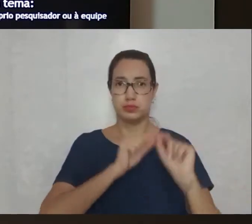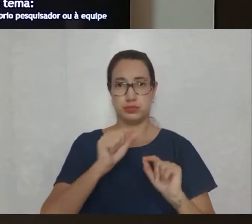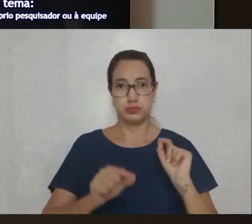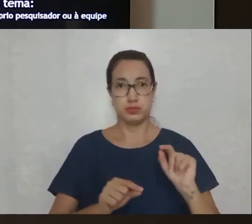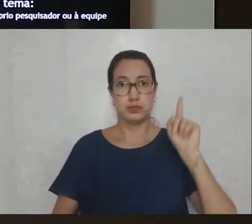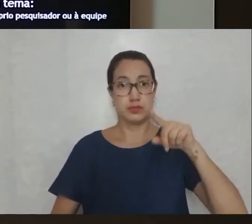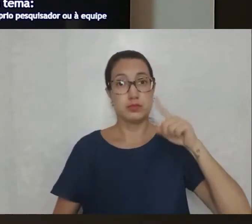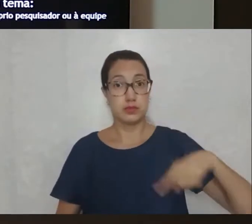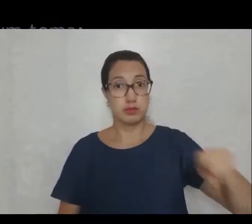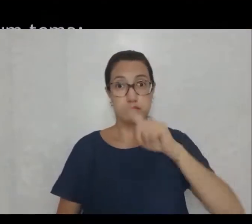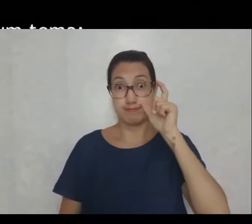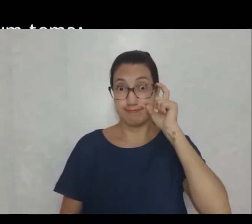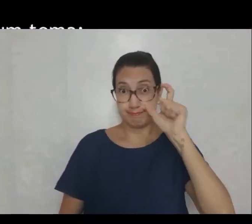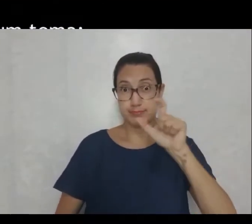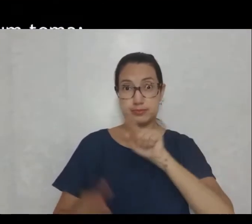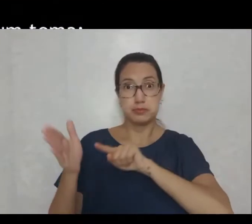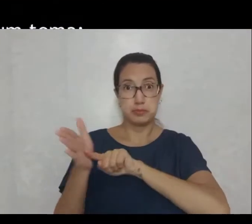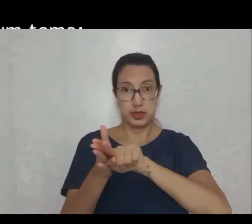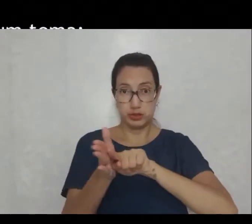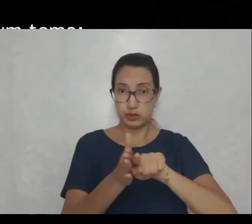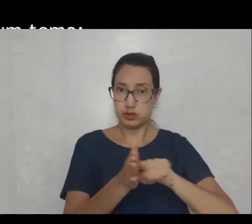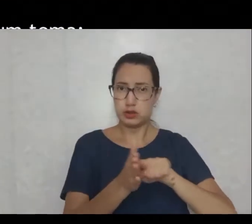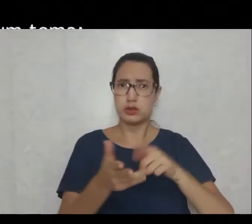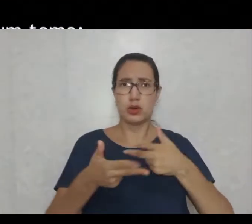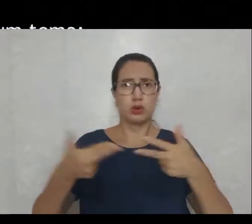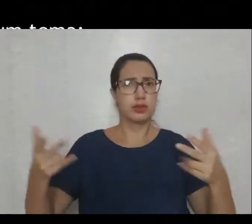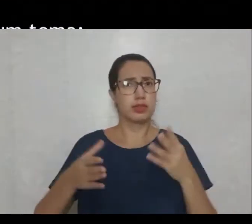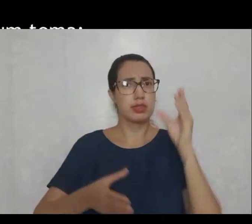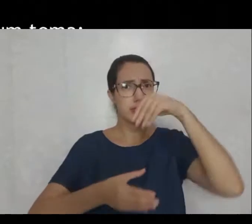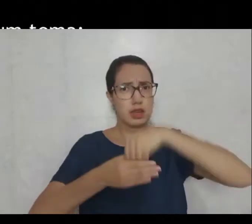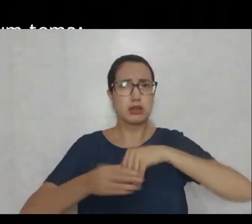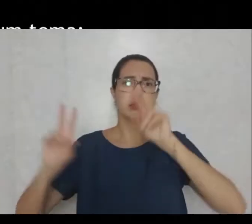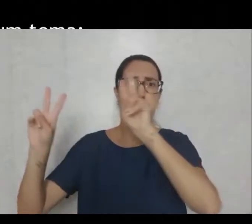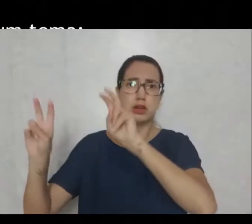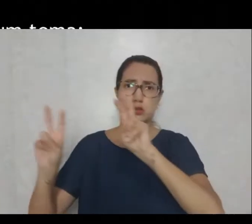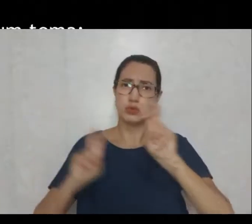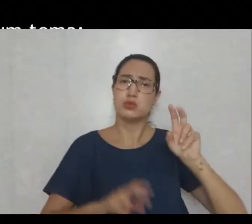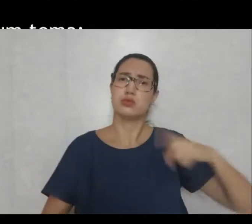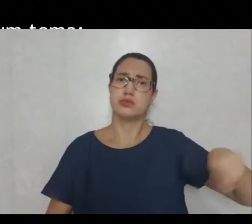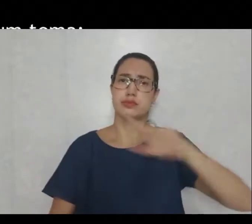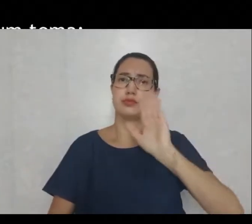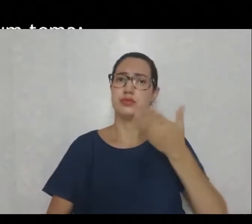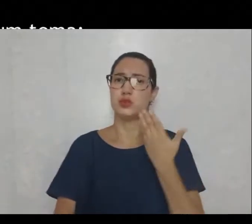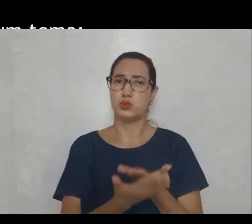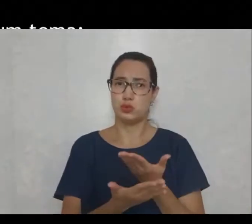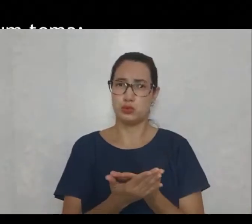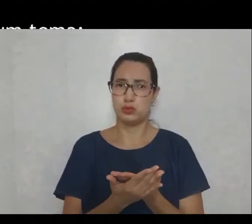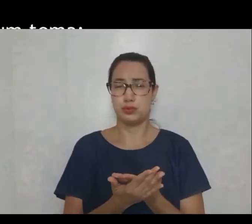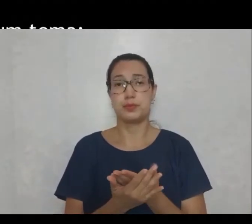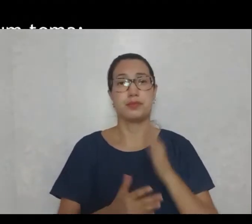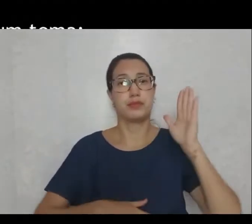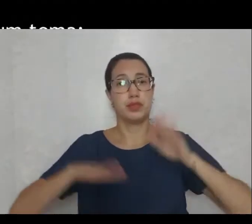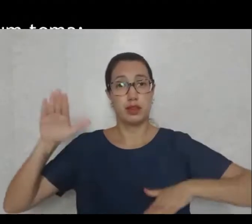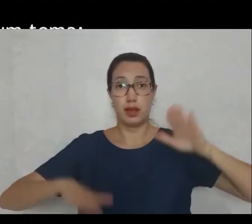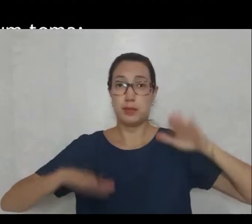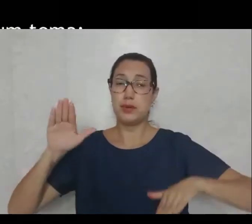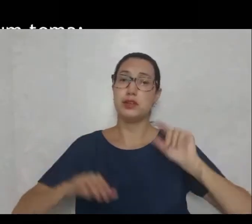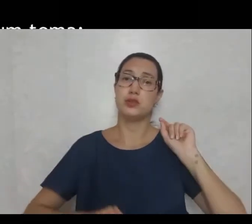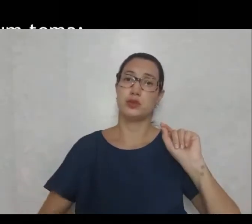em pesquisa já corresponde a fatores internos para a escolha de um tema. Então a gente pode dizer que esses fatores internos dependem de